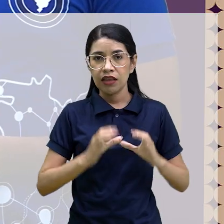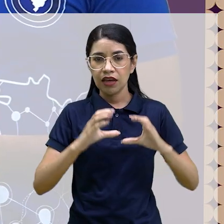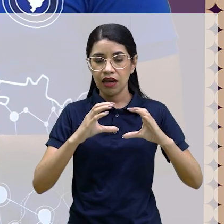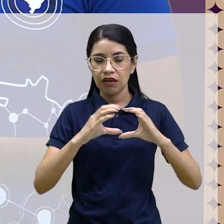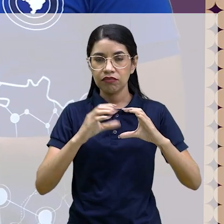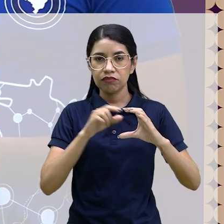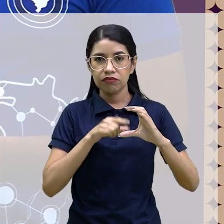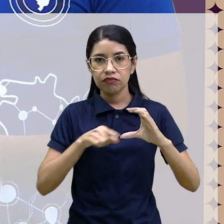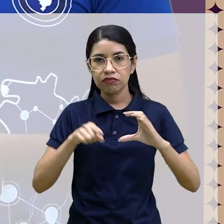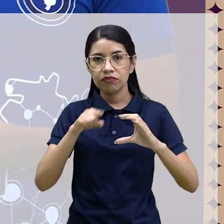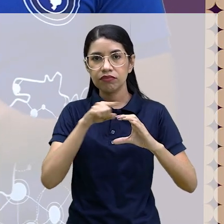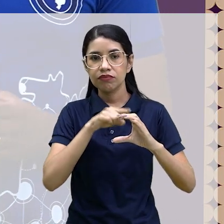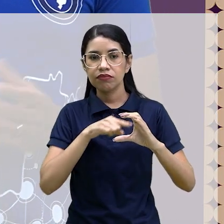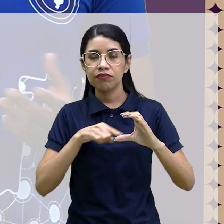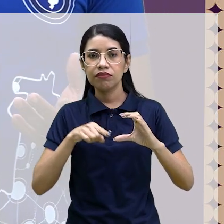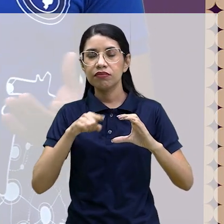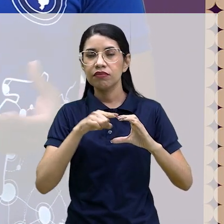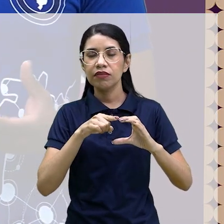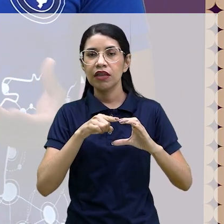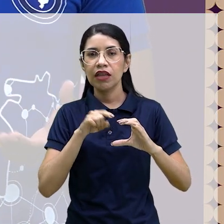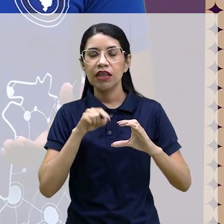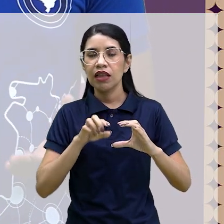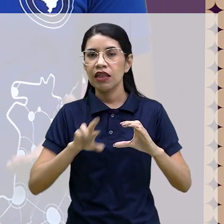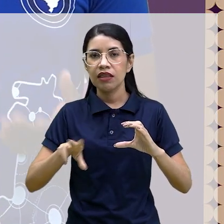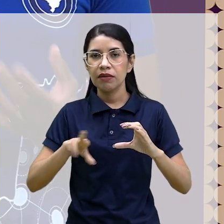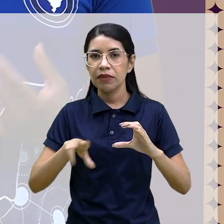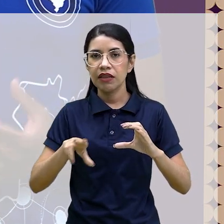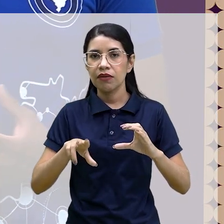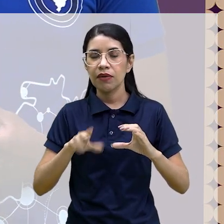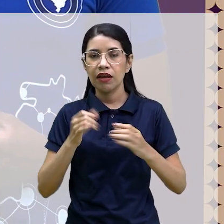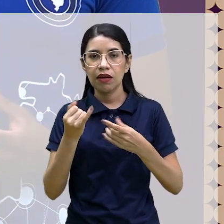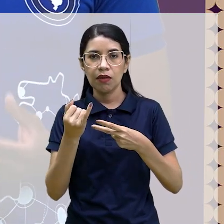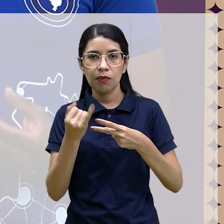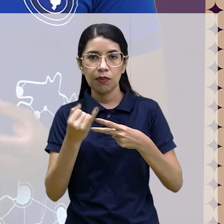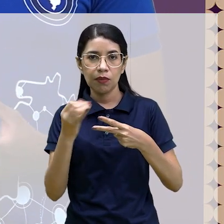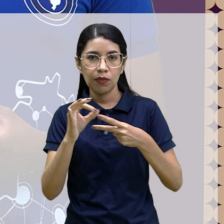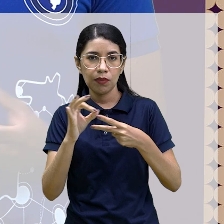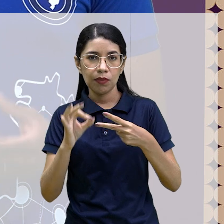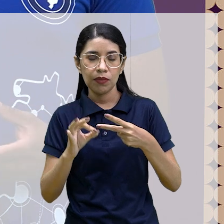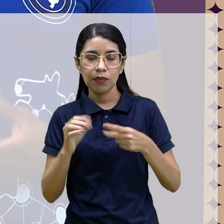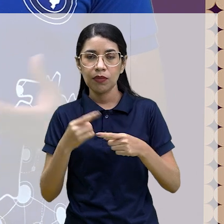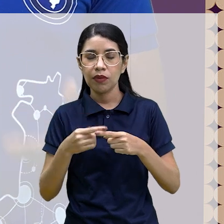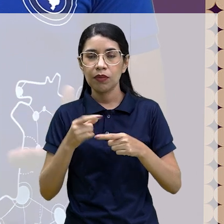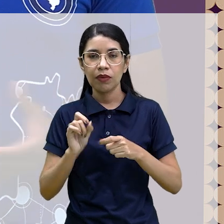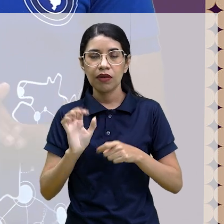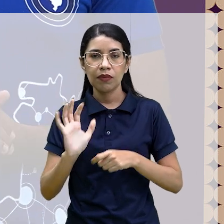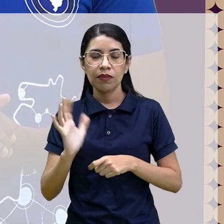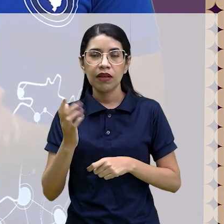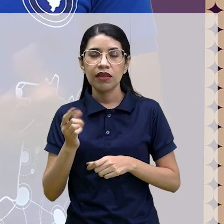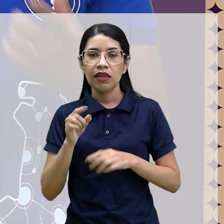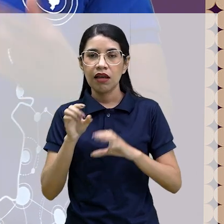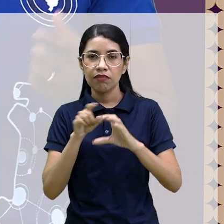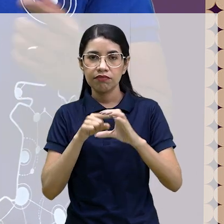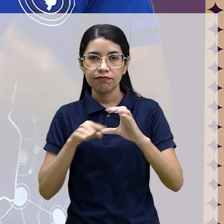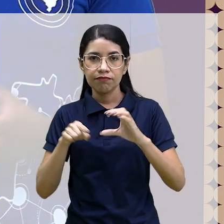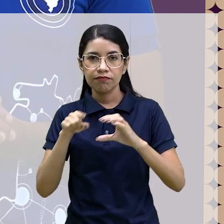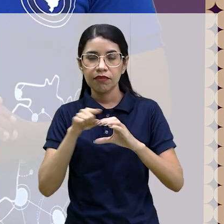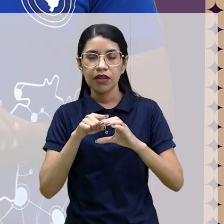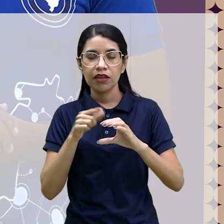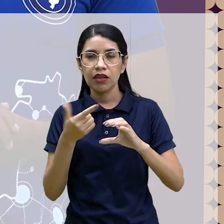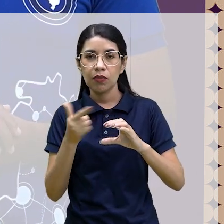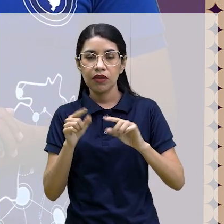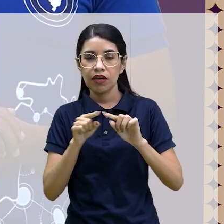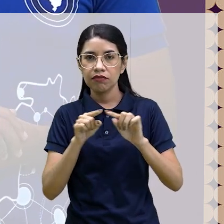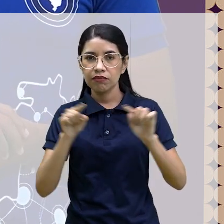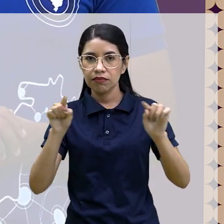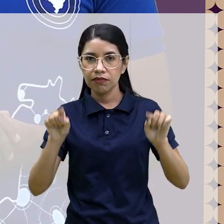a circunferência. A circunferência, ela não é considerada um polígono, né, porque ela não é formada